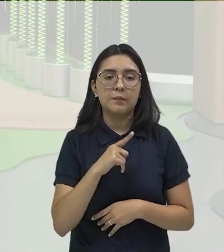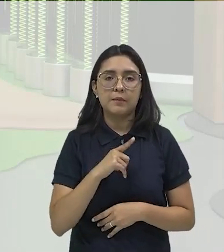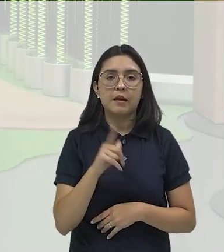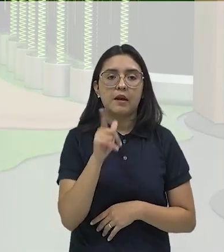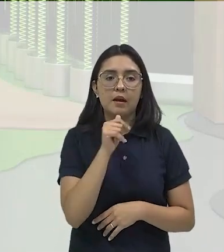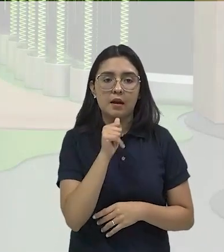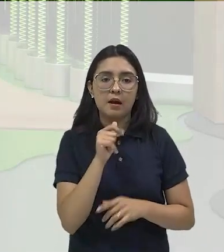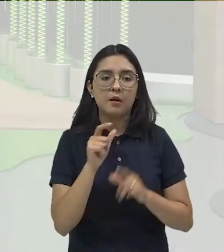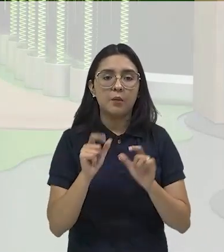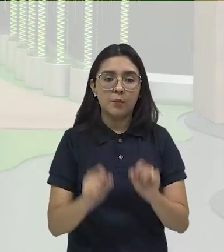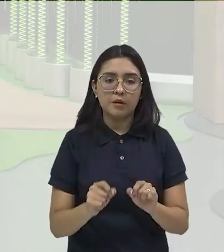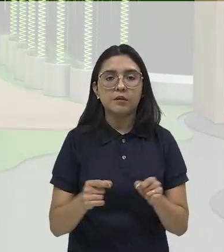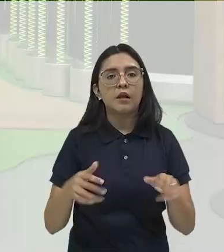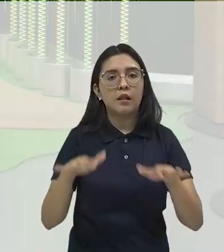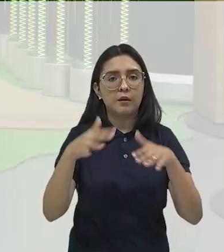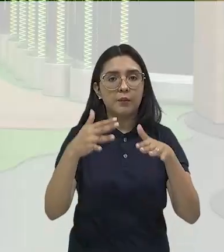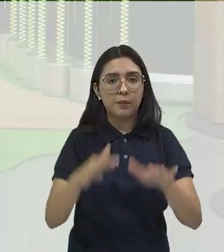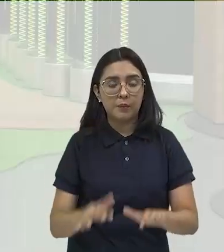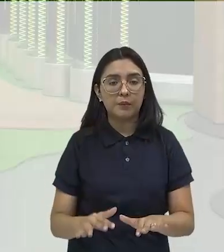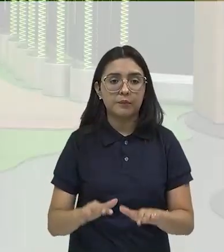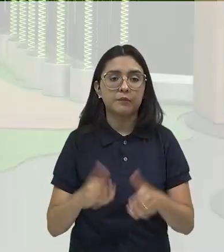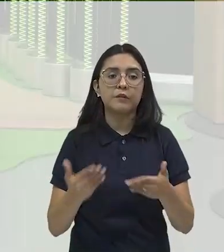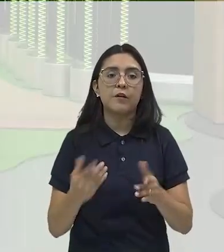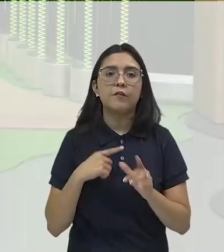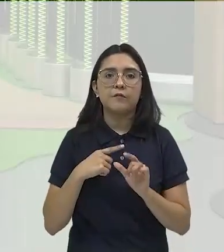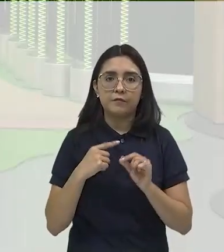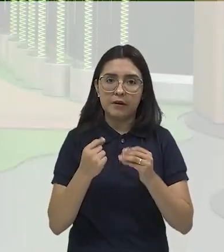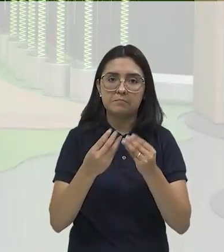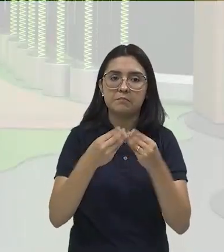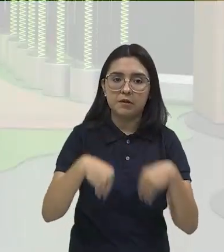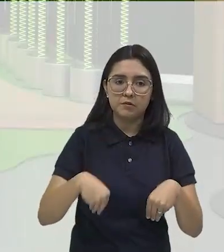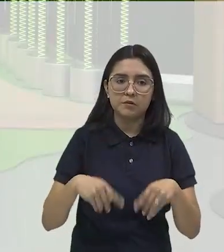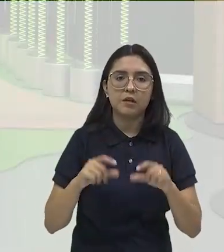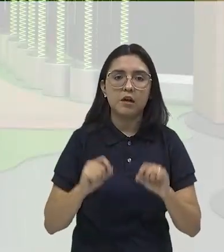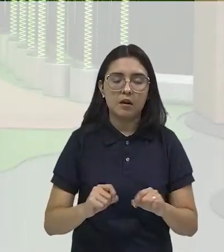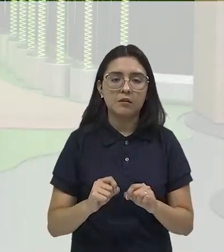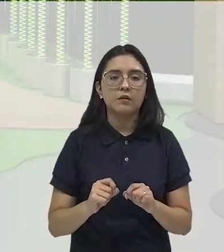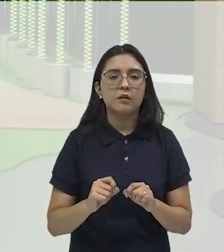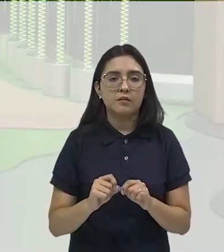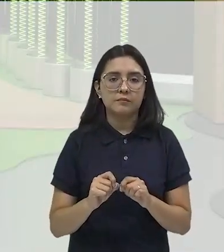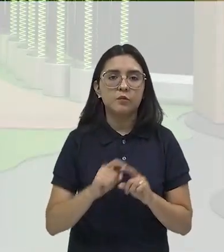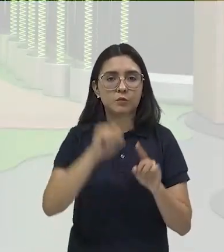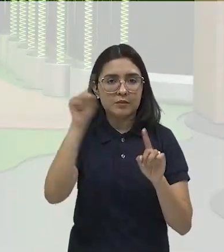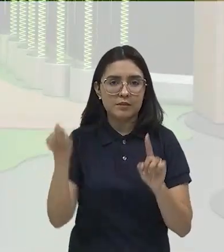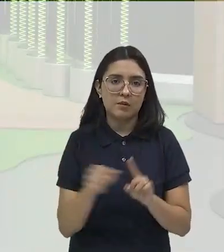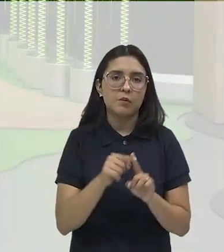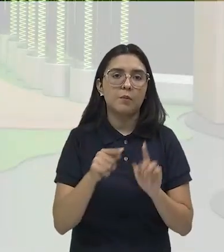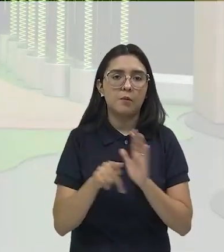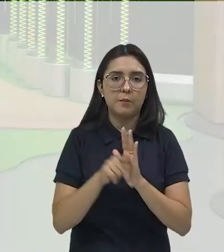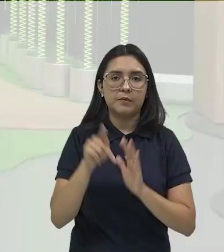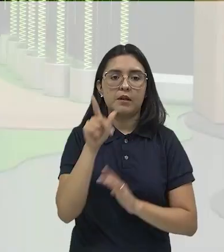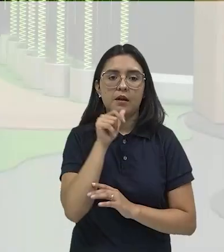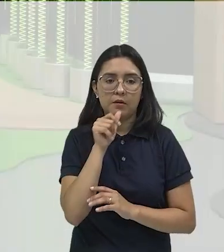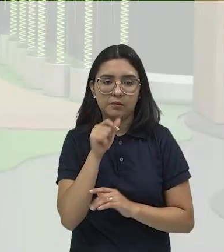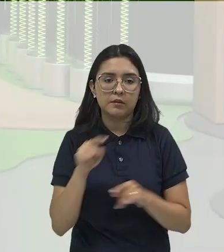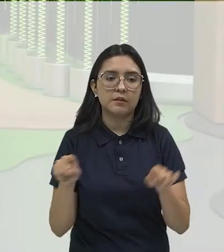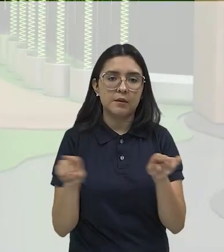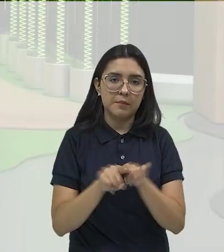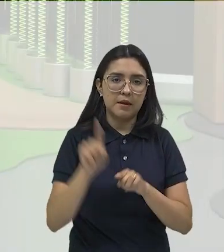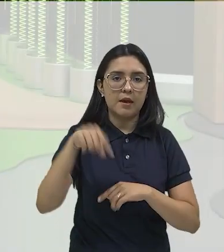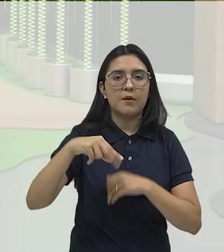águas superficiais. Isso daqui vai afetar o ciclo hidrológico, né? Então também é